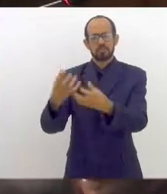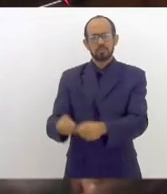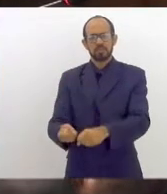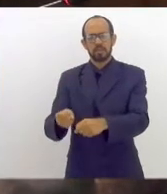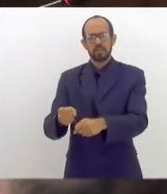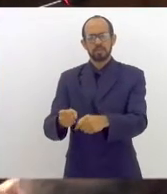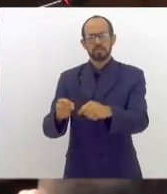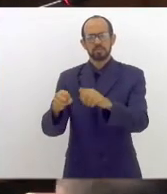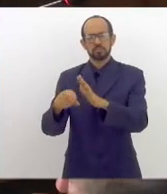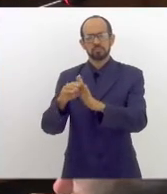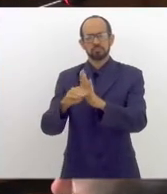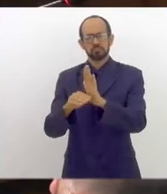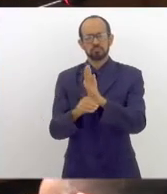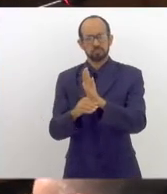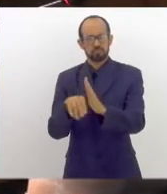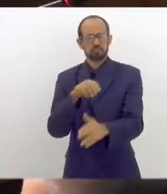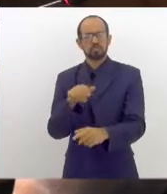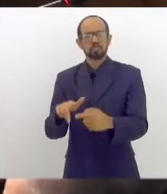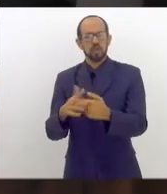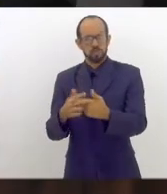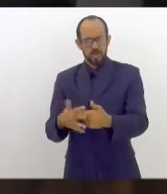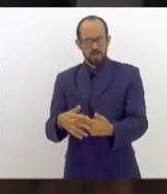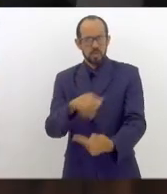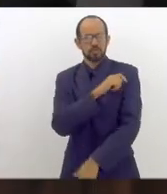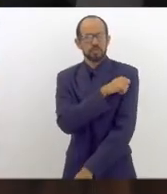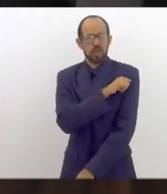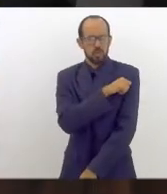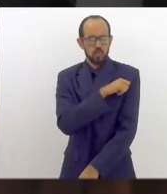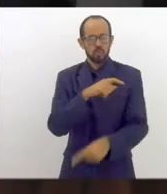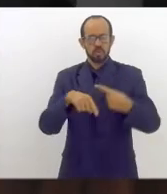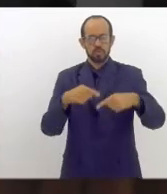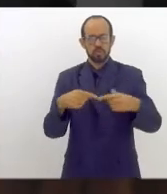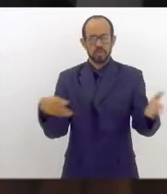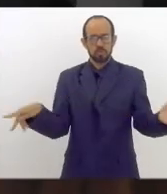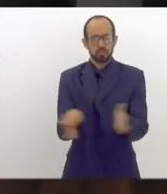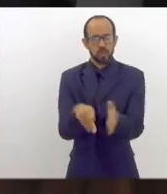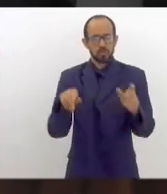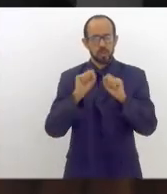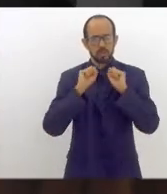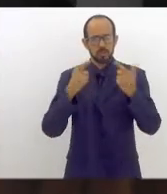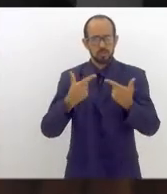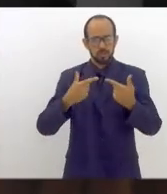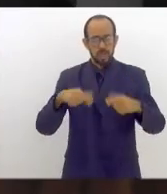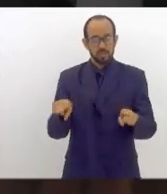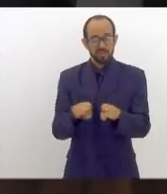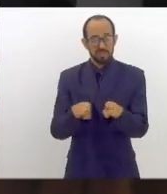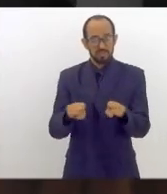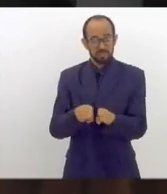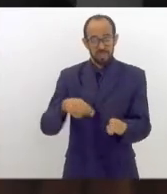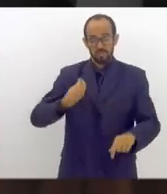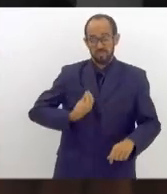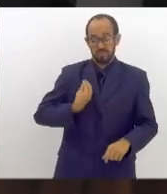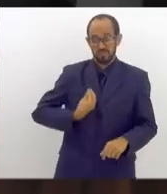depois a própria Assembleia viveu o olho do furacão Doutor Carlos